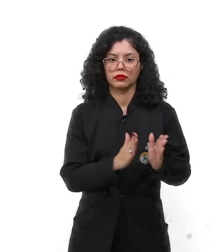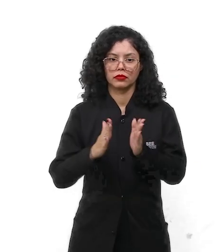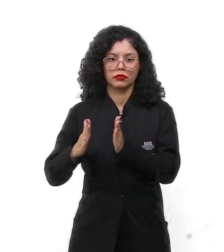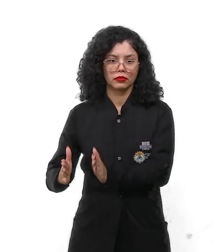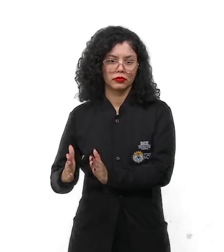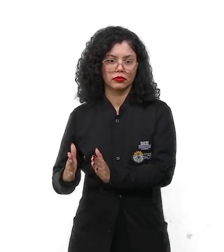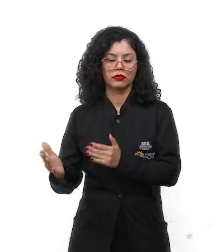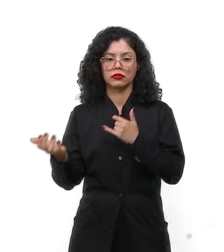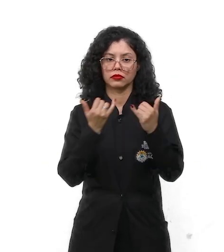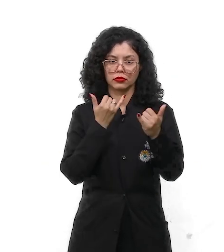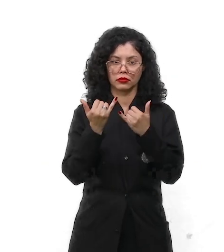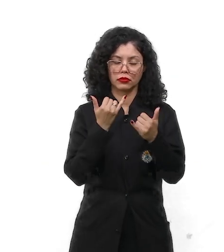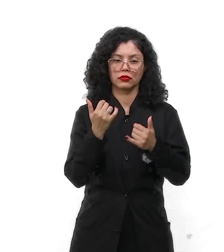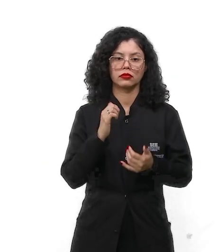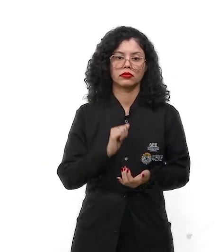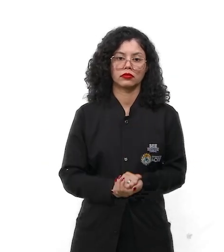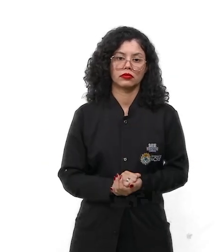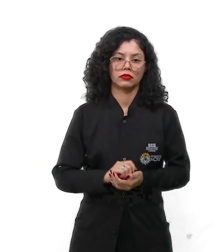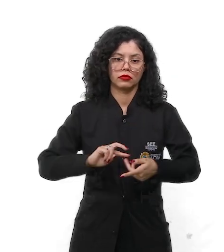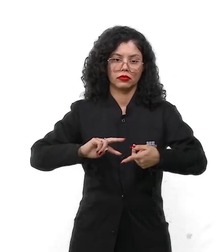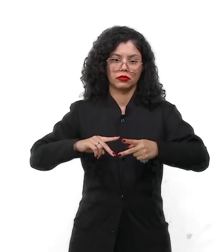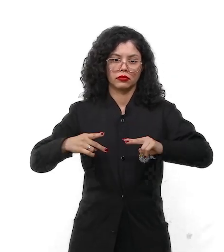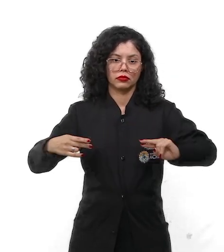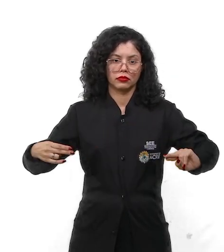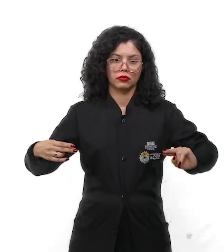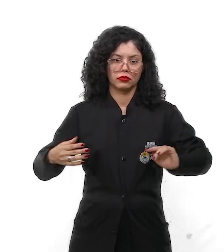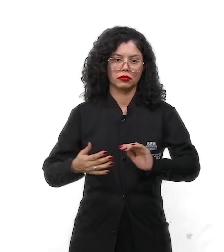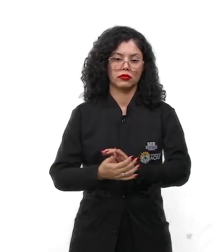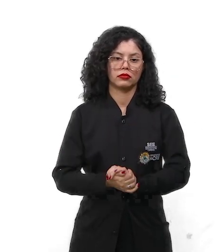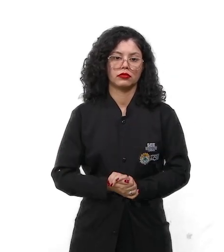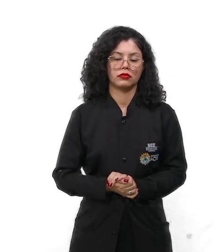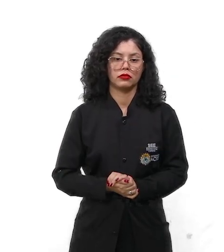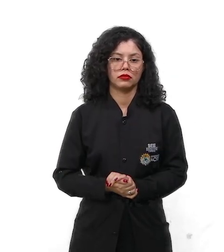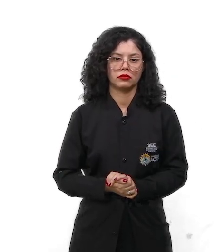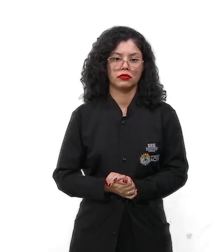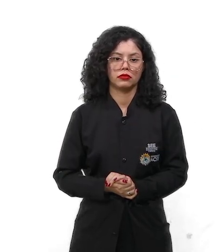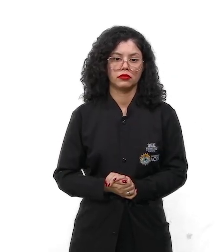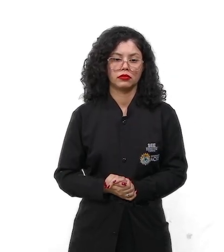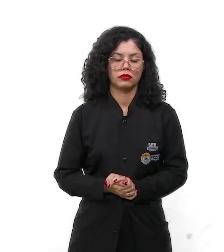a informação genética, quer dizer, a informação genética passou, não passou DNA